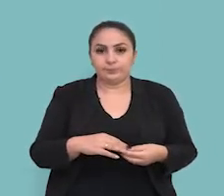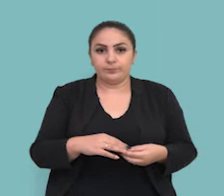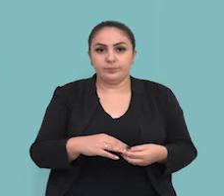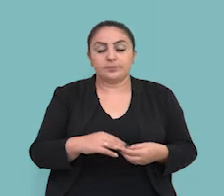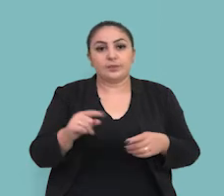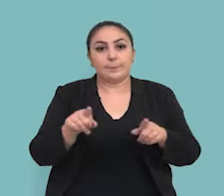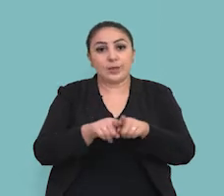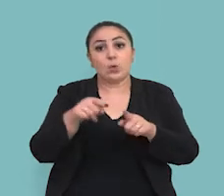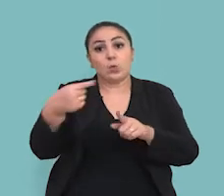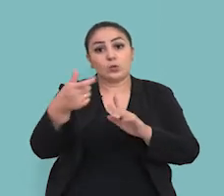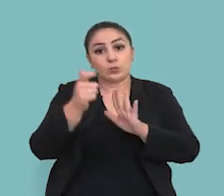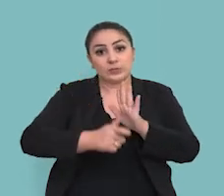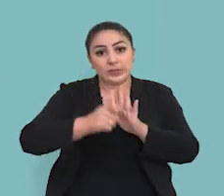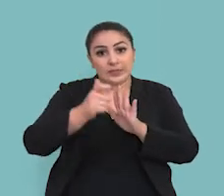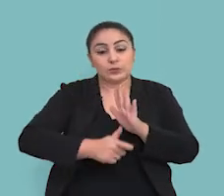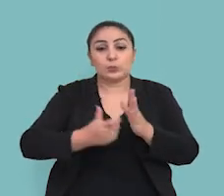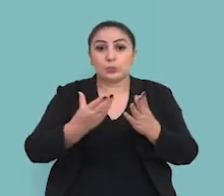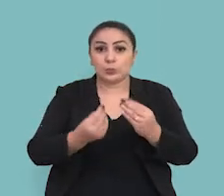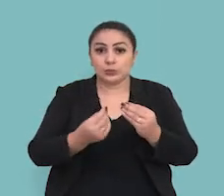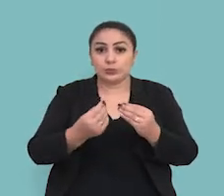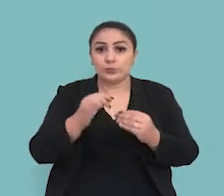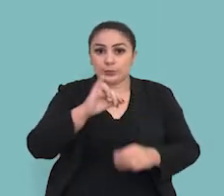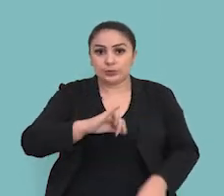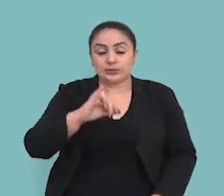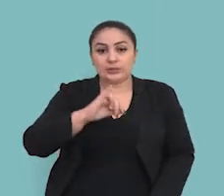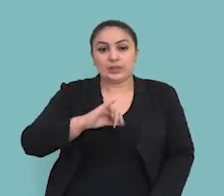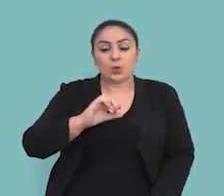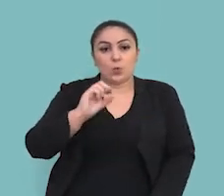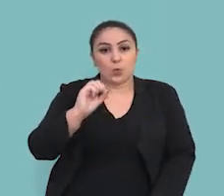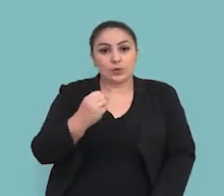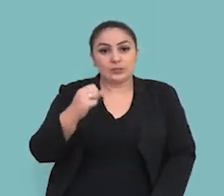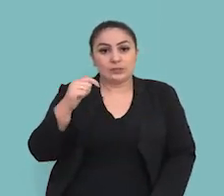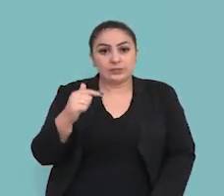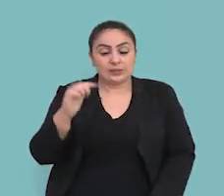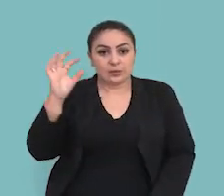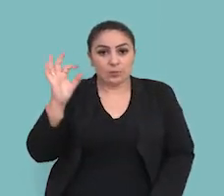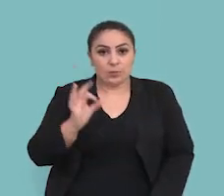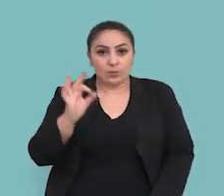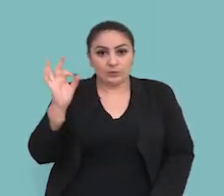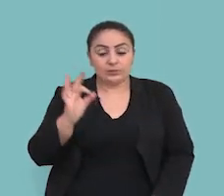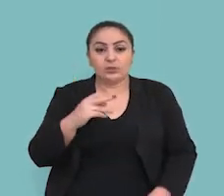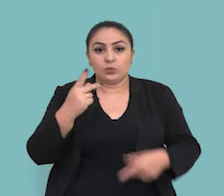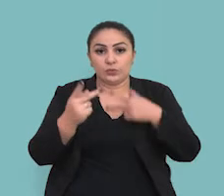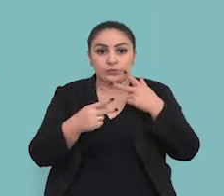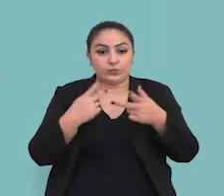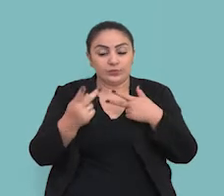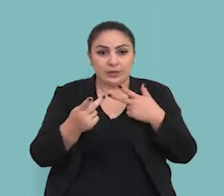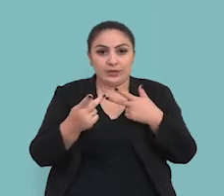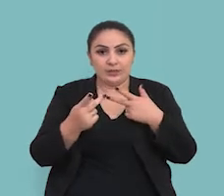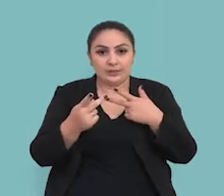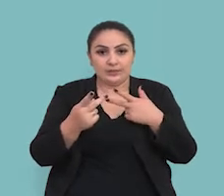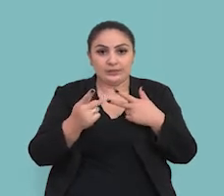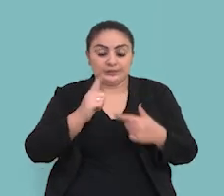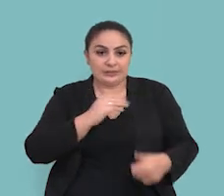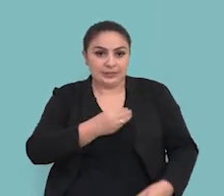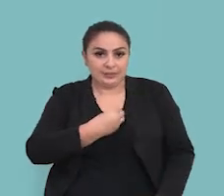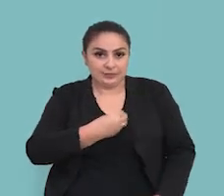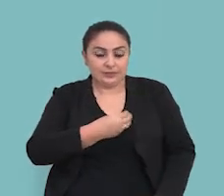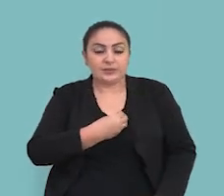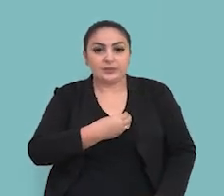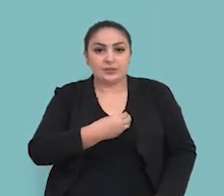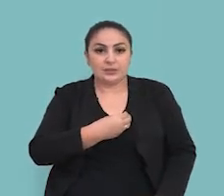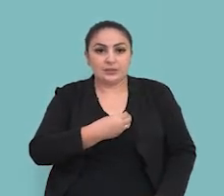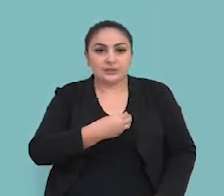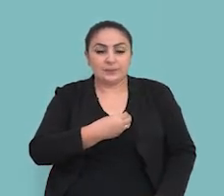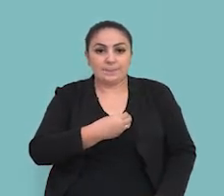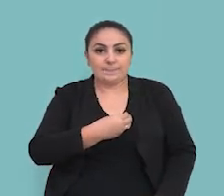coronavírus. E outro dado bastante significativo é que 87% disse